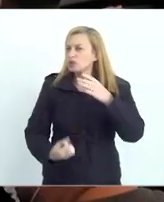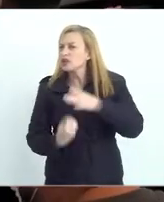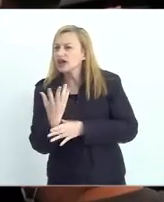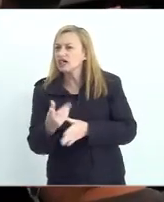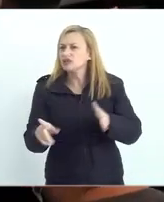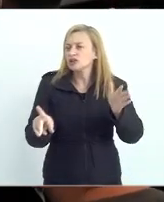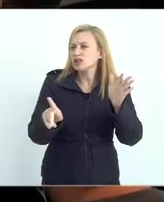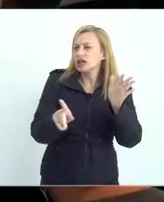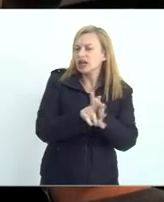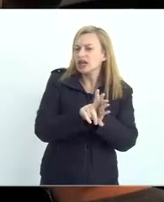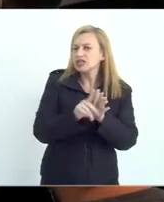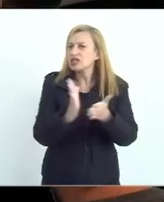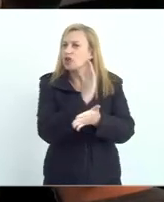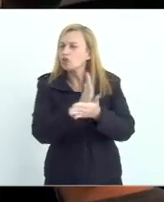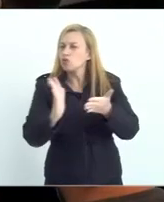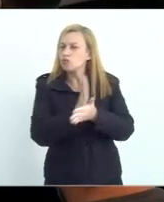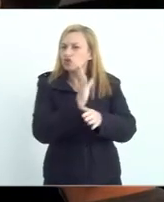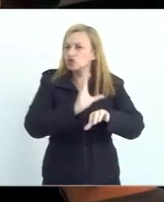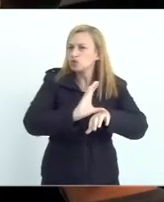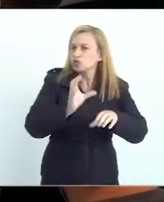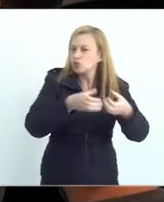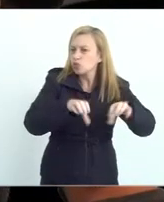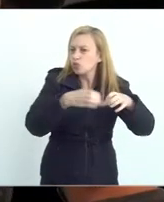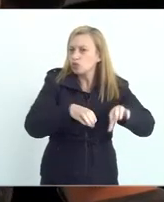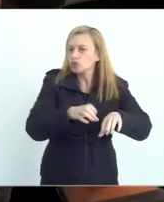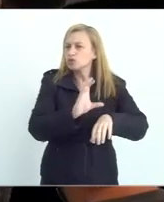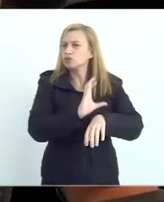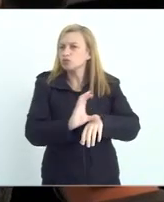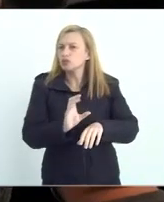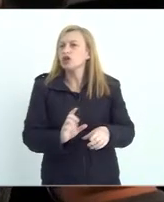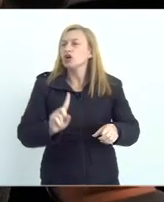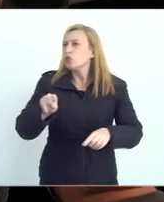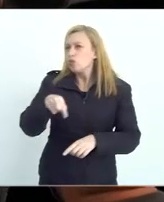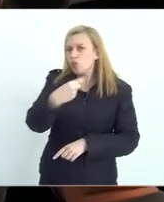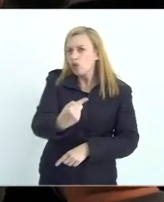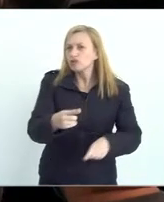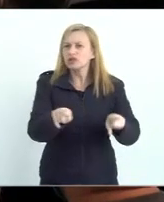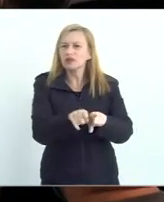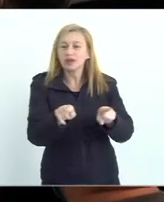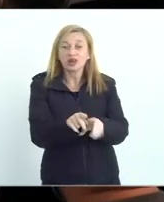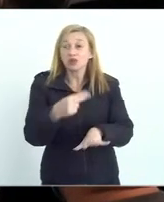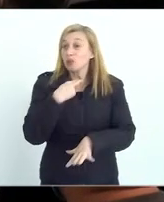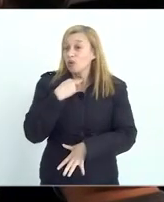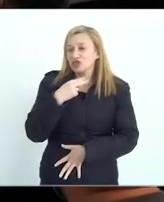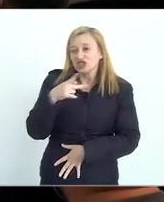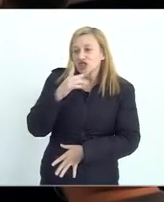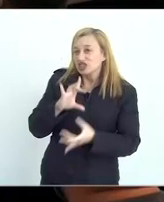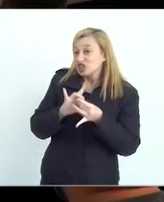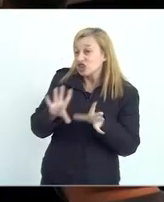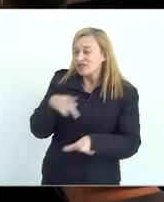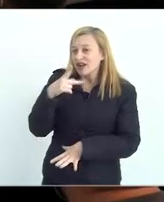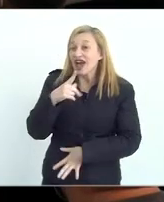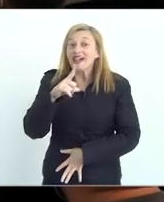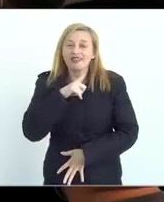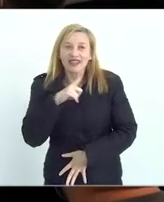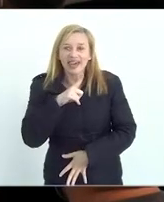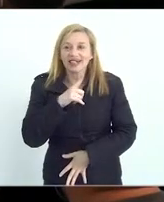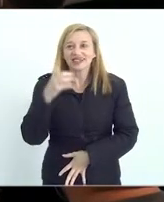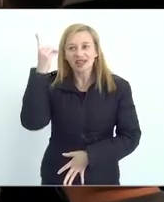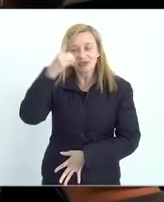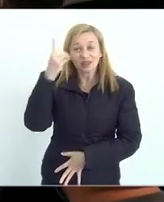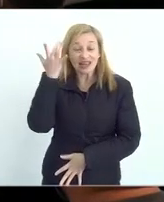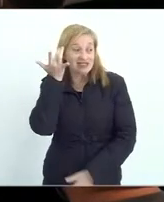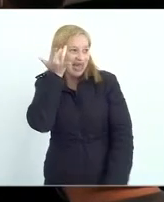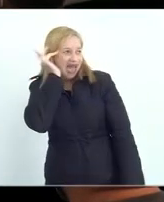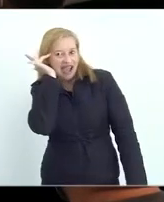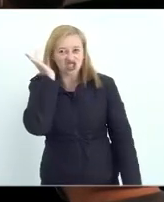autorizativas concursos públicos e por outro lado também não posso deixar de fazer a crítica porque tem Deputado que se acham